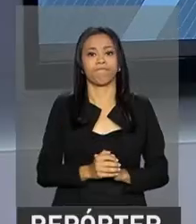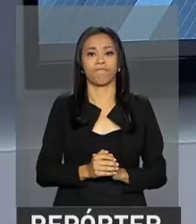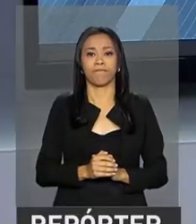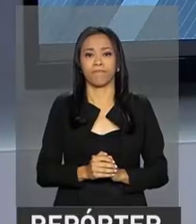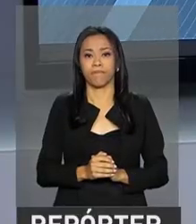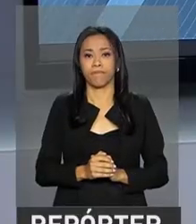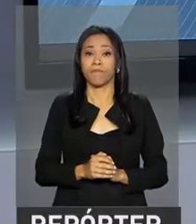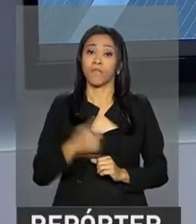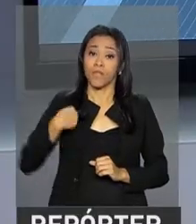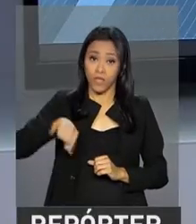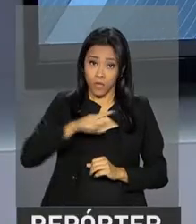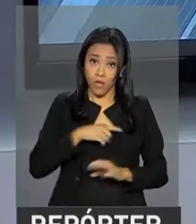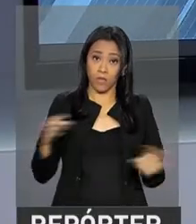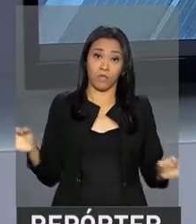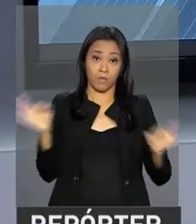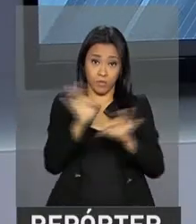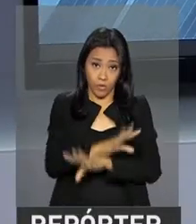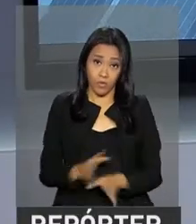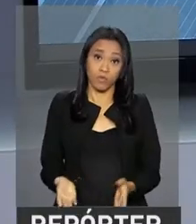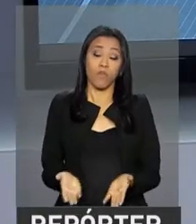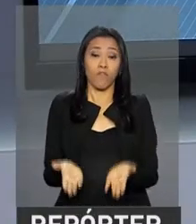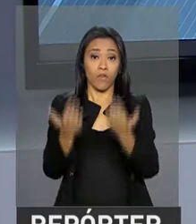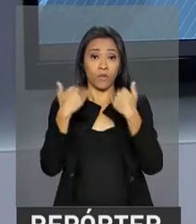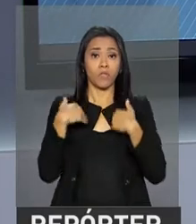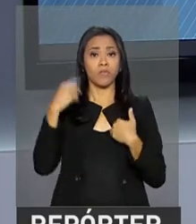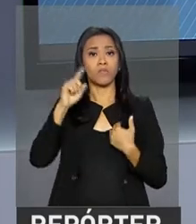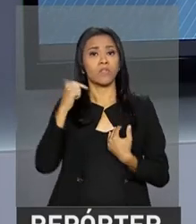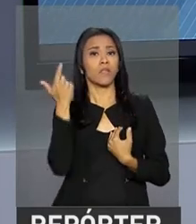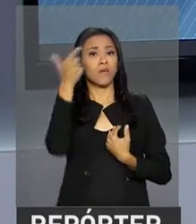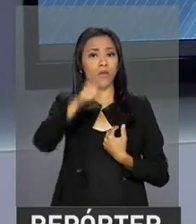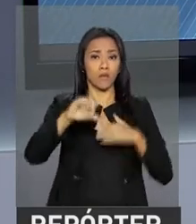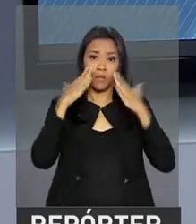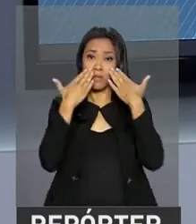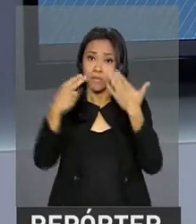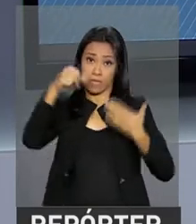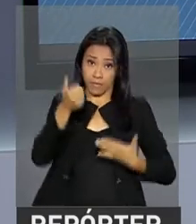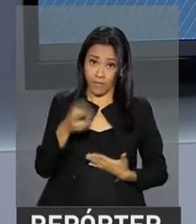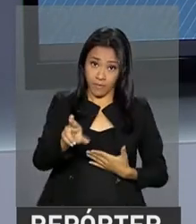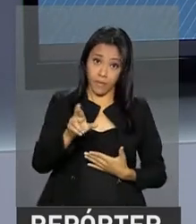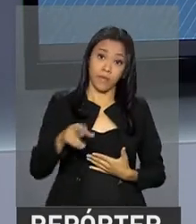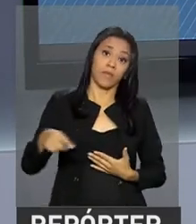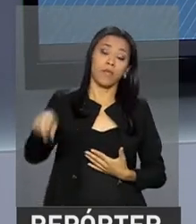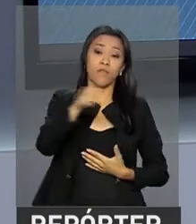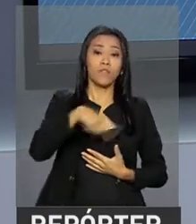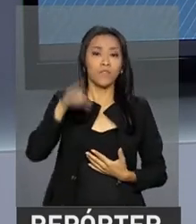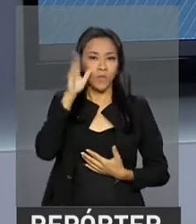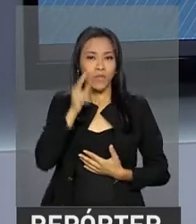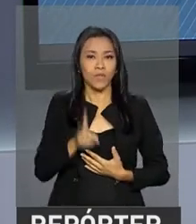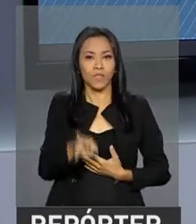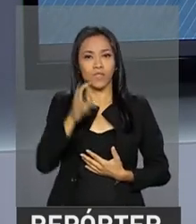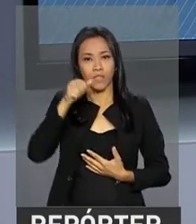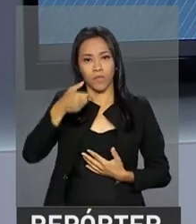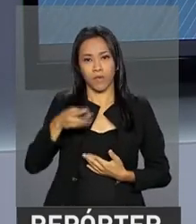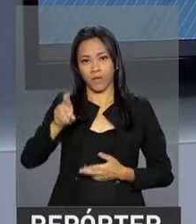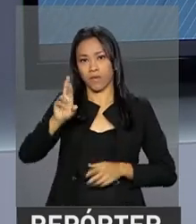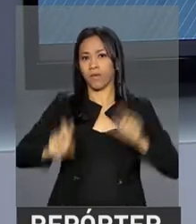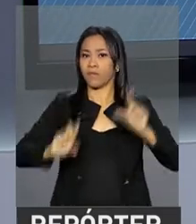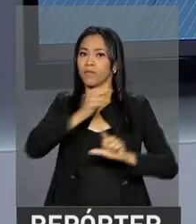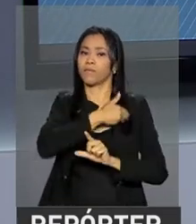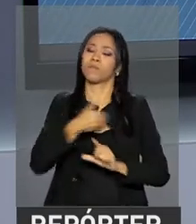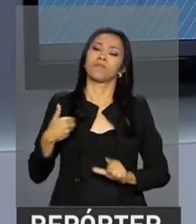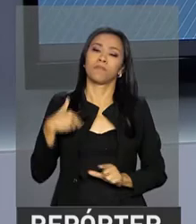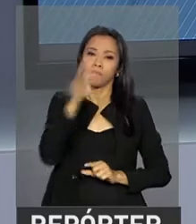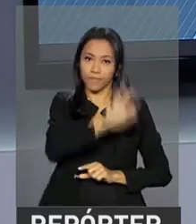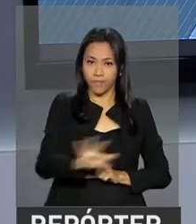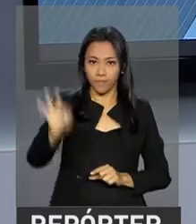e nós ficamos por aqui voltamos em uma hora na próxima edição do repórter nbr continue com a gente aqui na nbr a